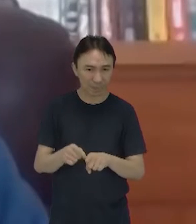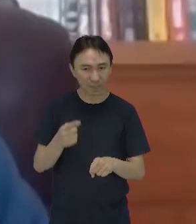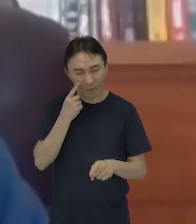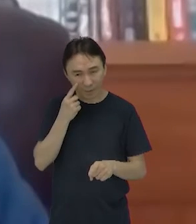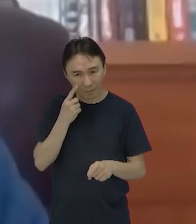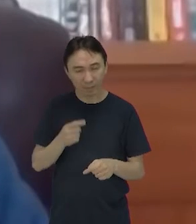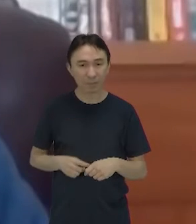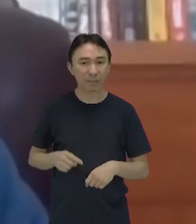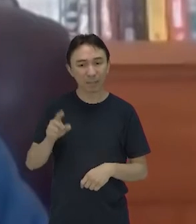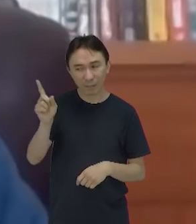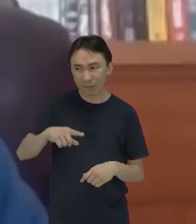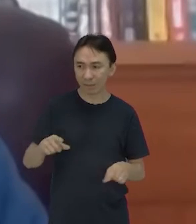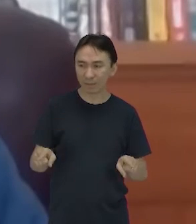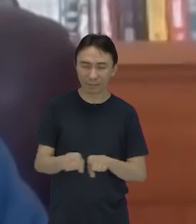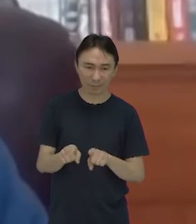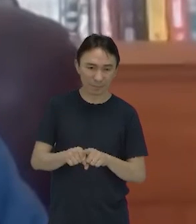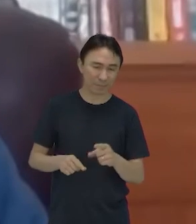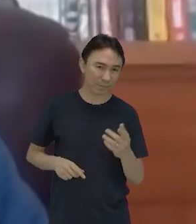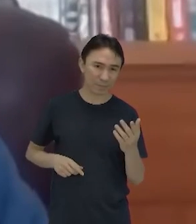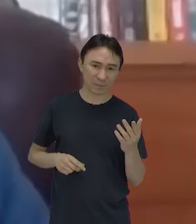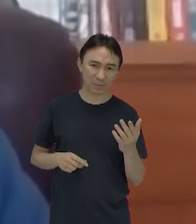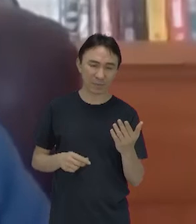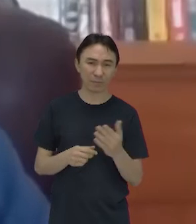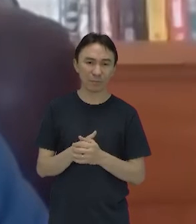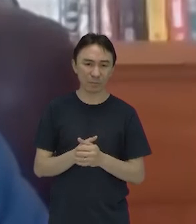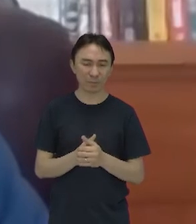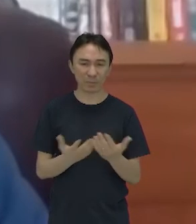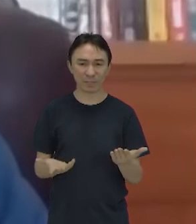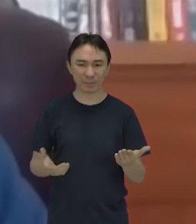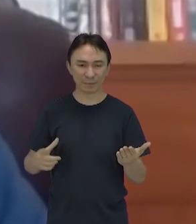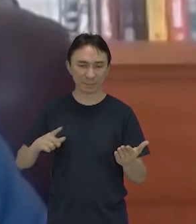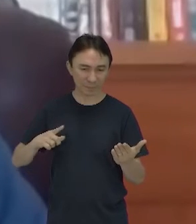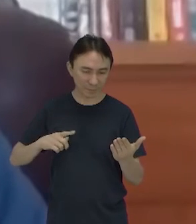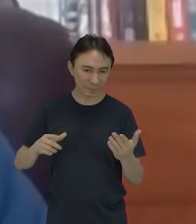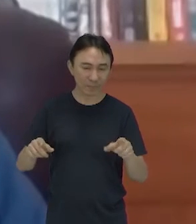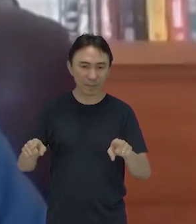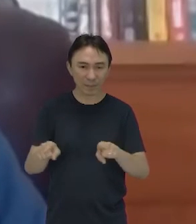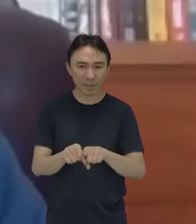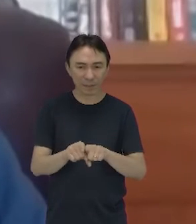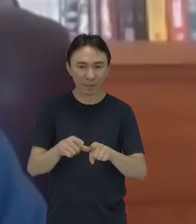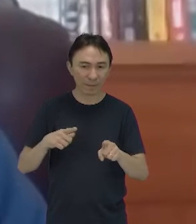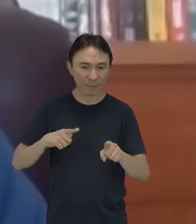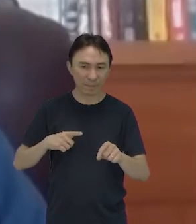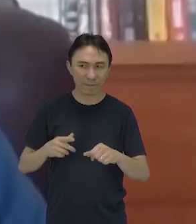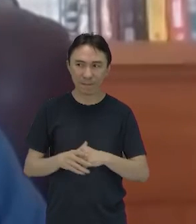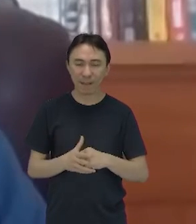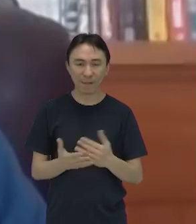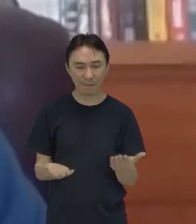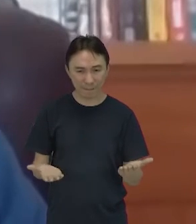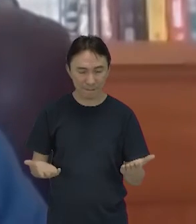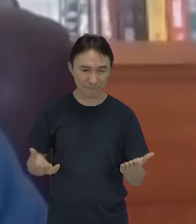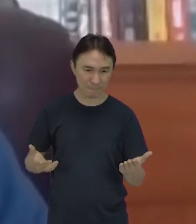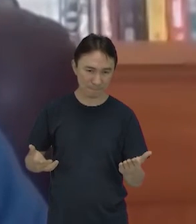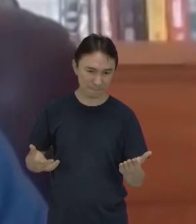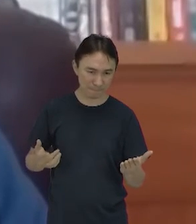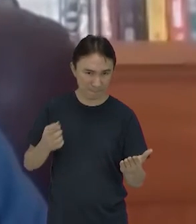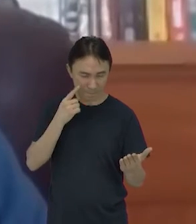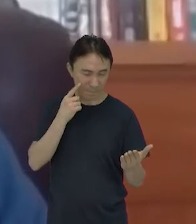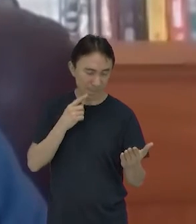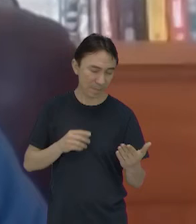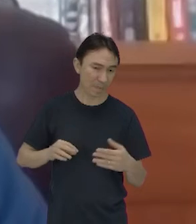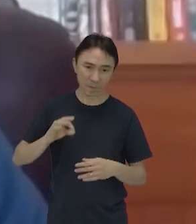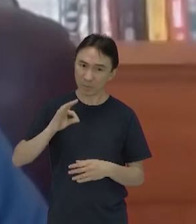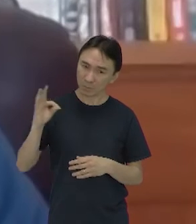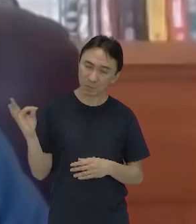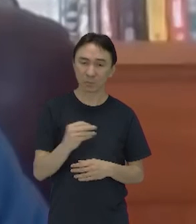to choose if the best ones or just the way they are going to publish,